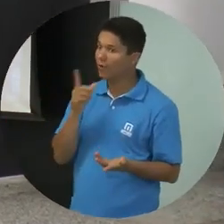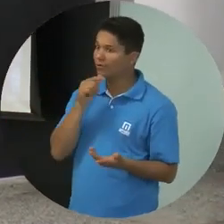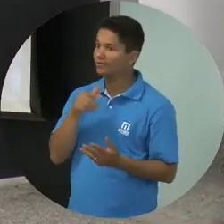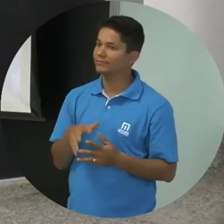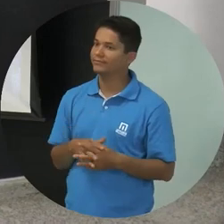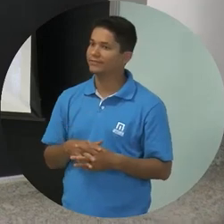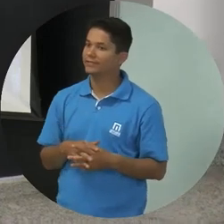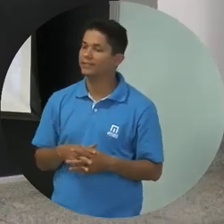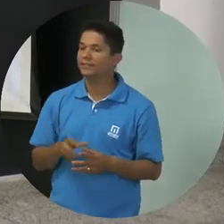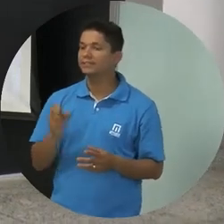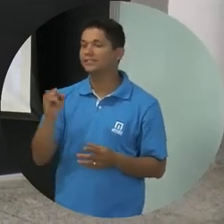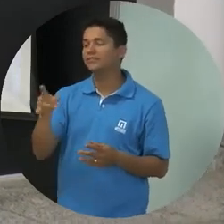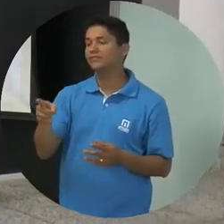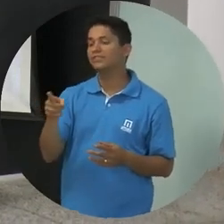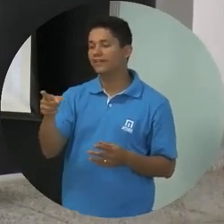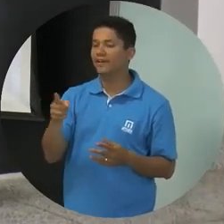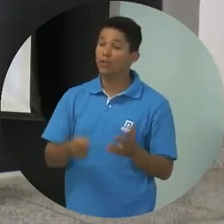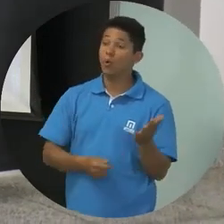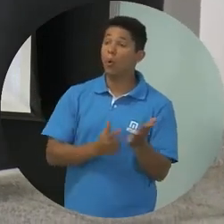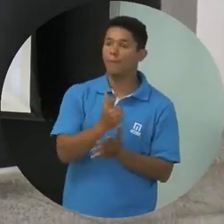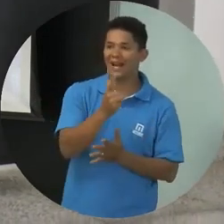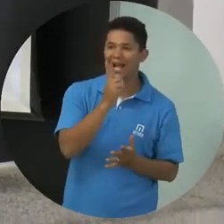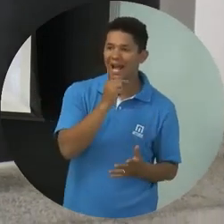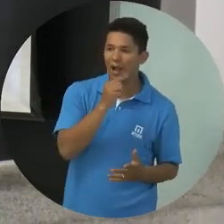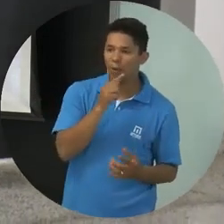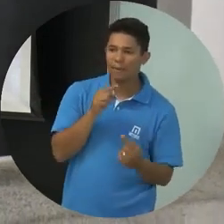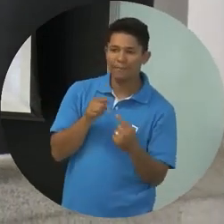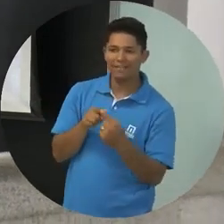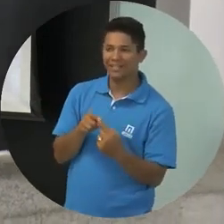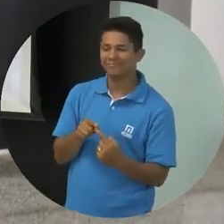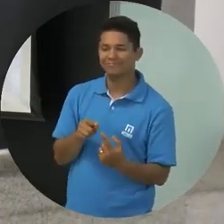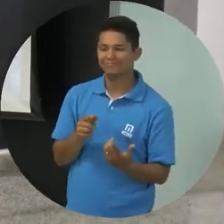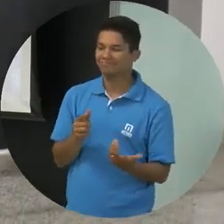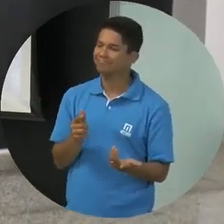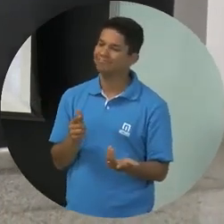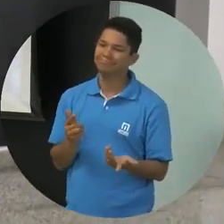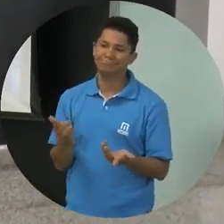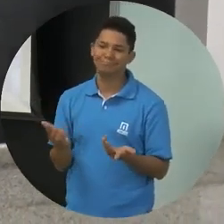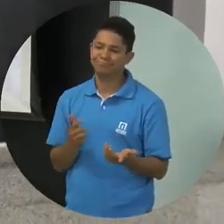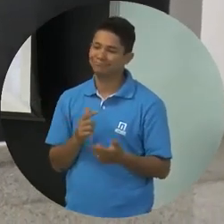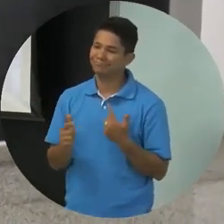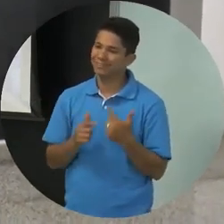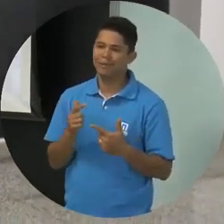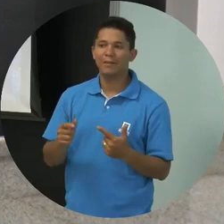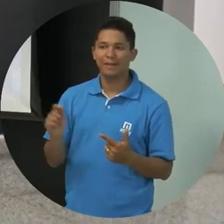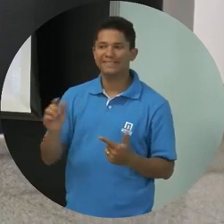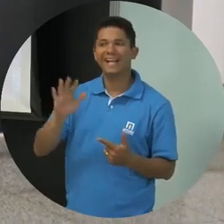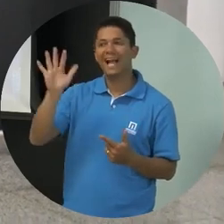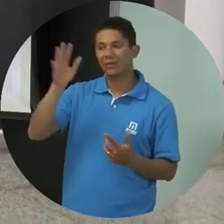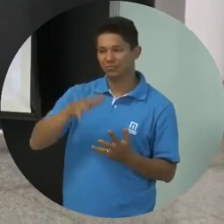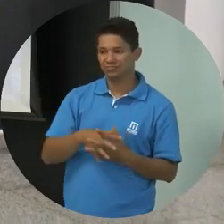você tiver que comprar água para fazer a aplicação, isso começa a encarecer